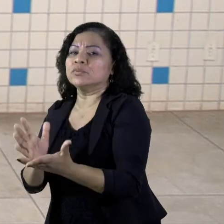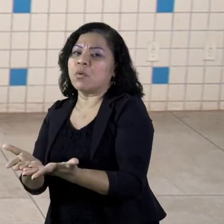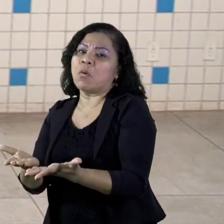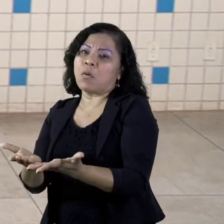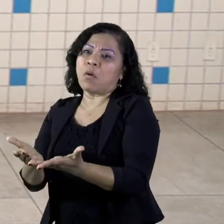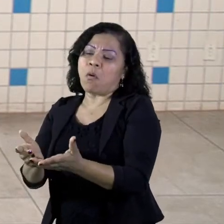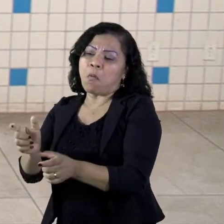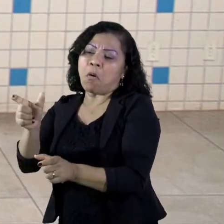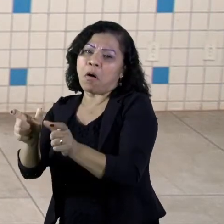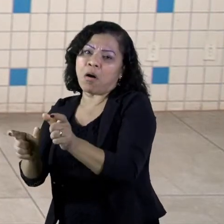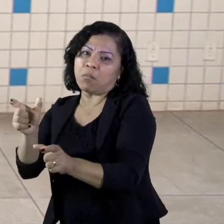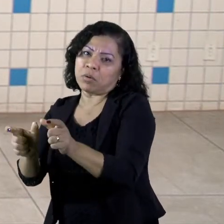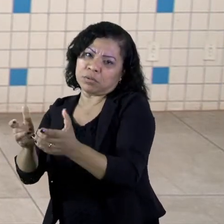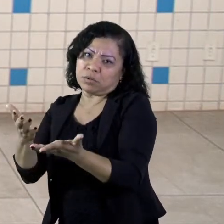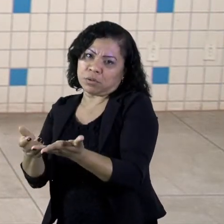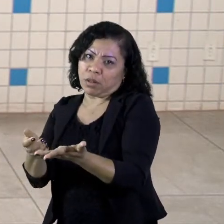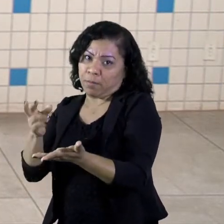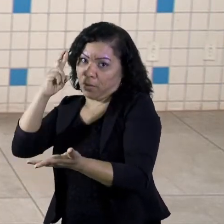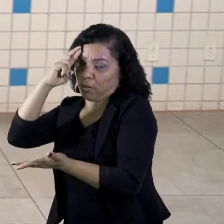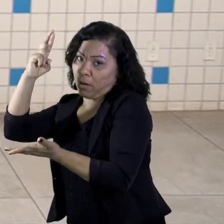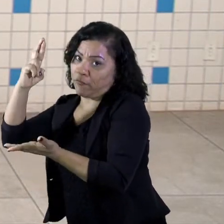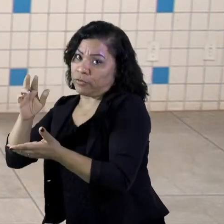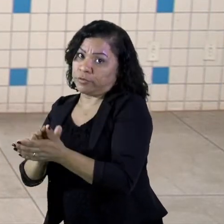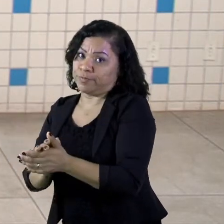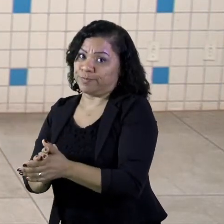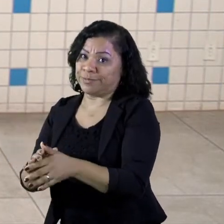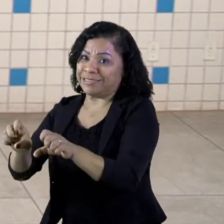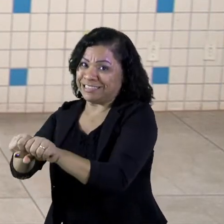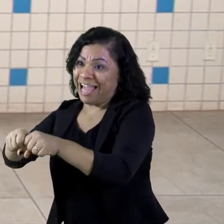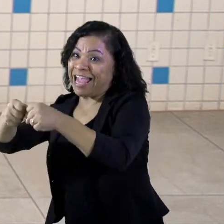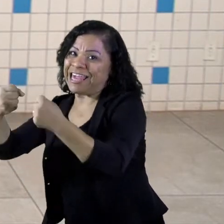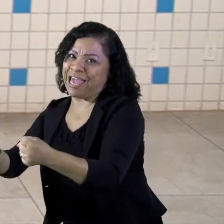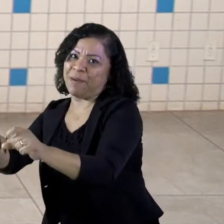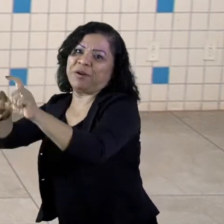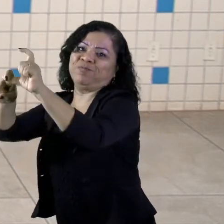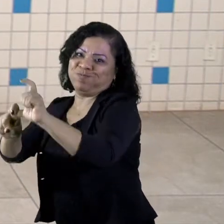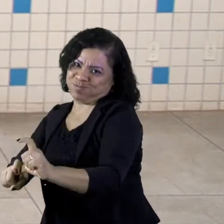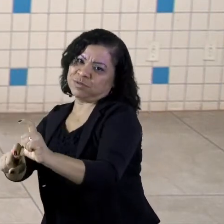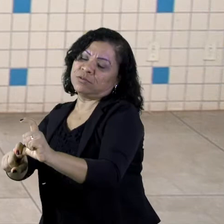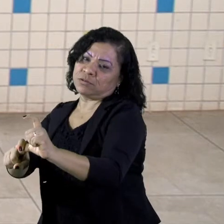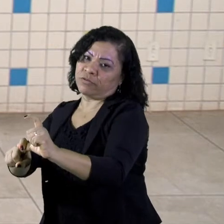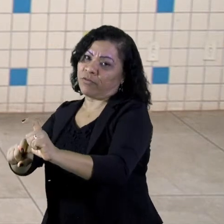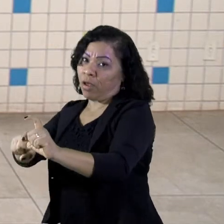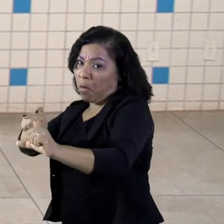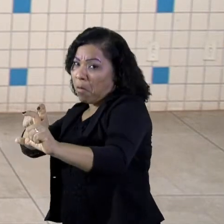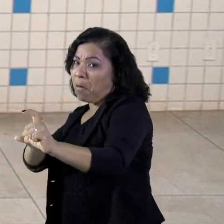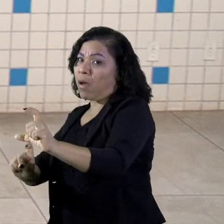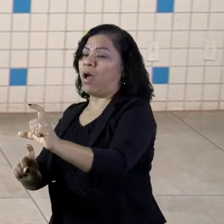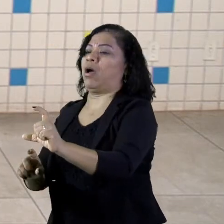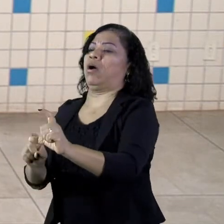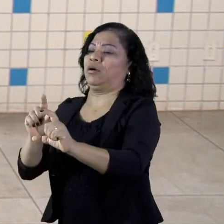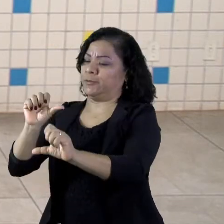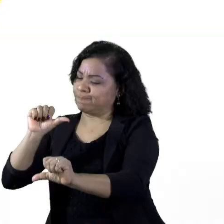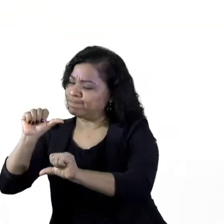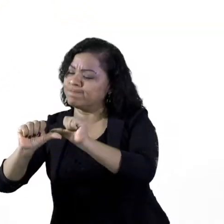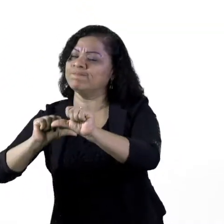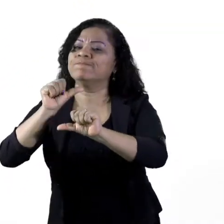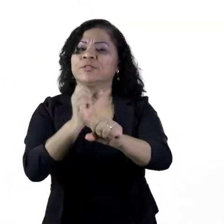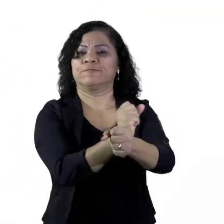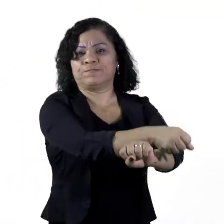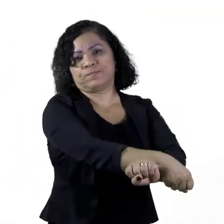com um determinado senhor. A quebra desse vínculo acabava gerando para ele um processo de